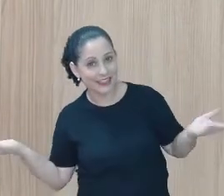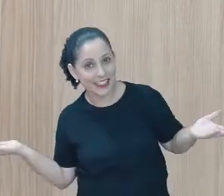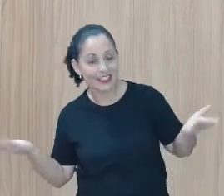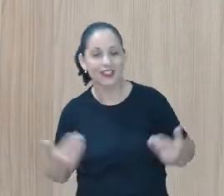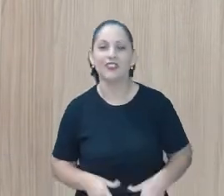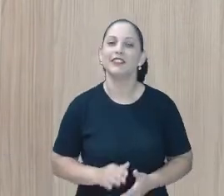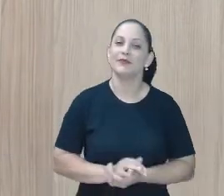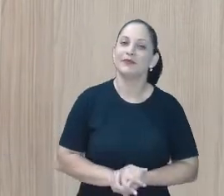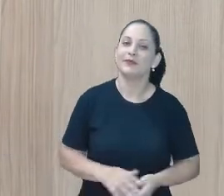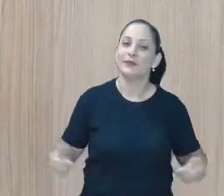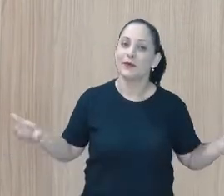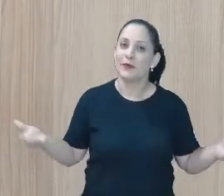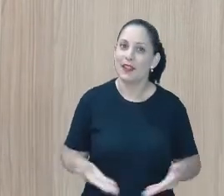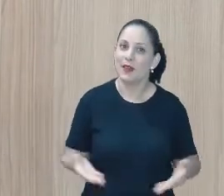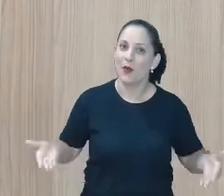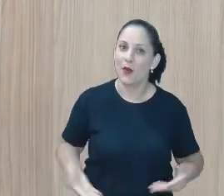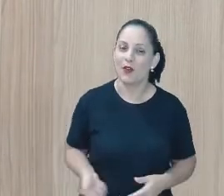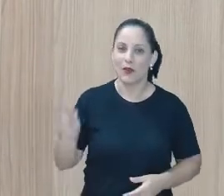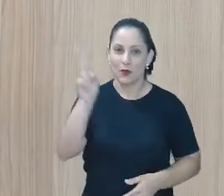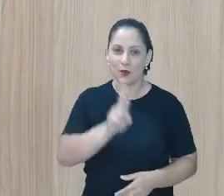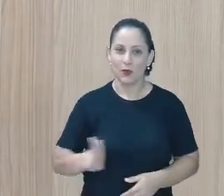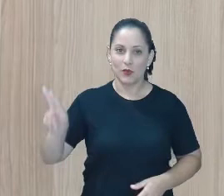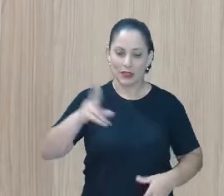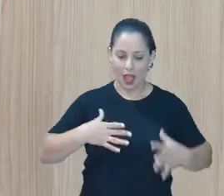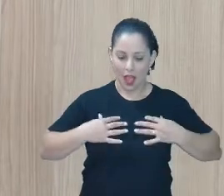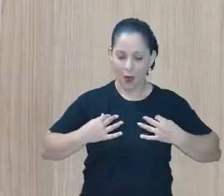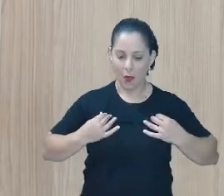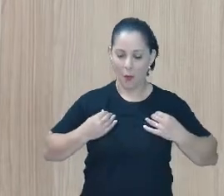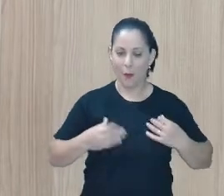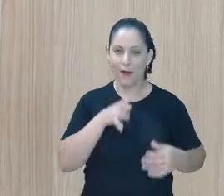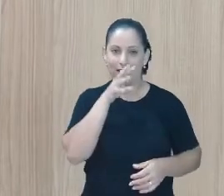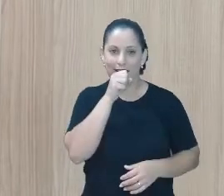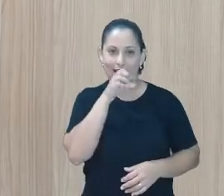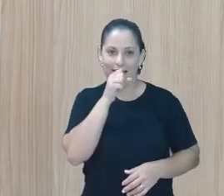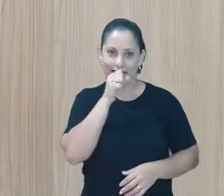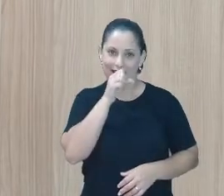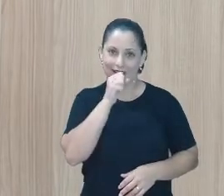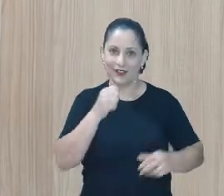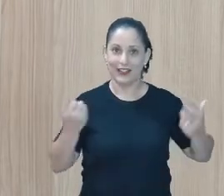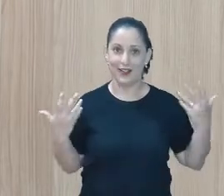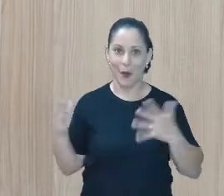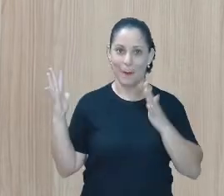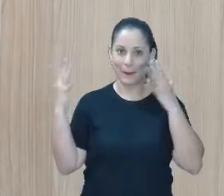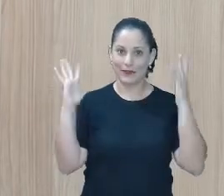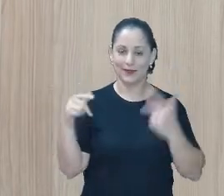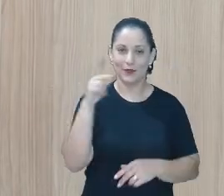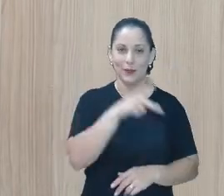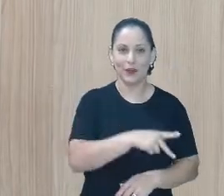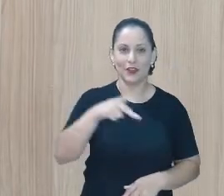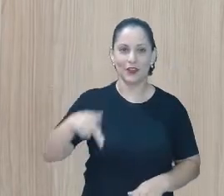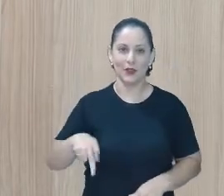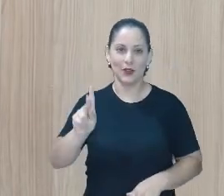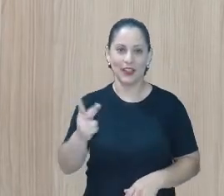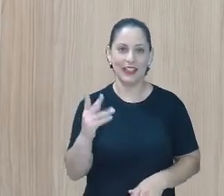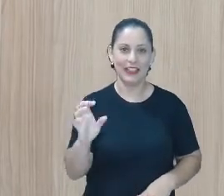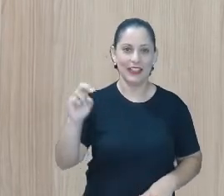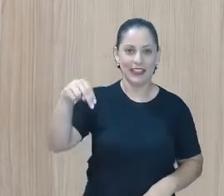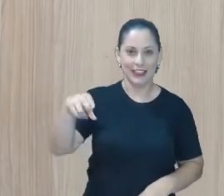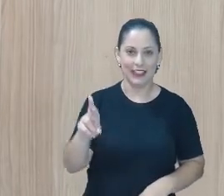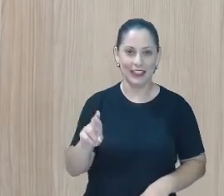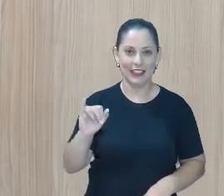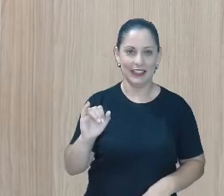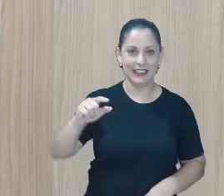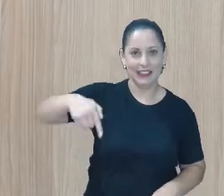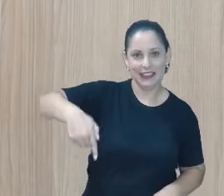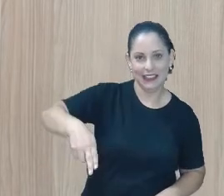Então, hoje estou aqui até de laranja, em homenagem ao seu parceiro, né? Ao Professor nosso Henrique, colega Henrique. nosso amigo, professor